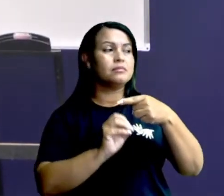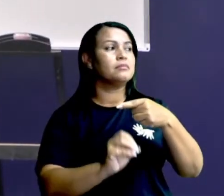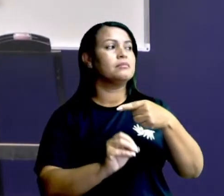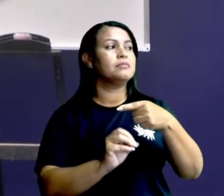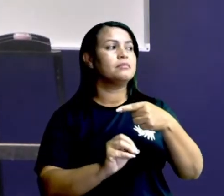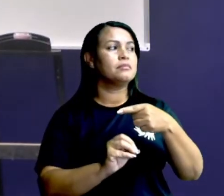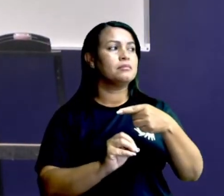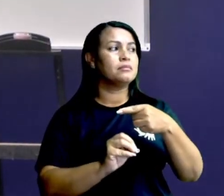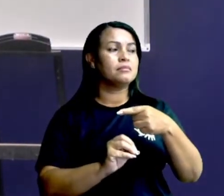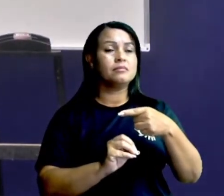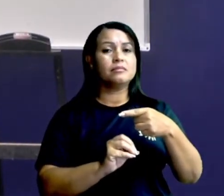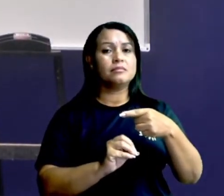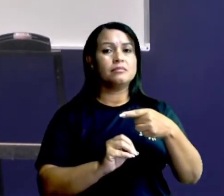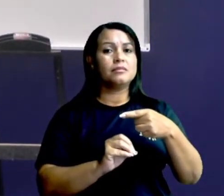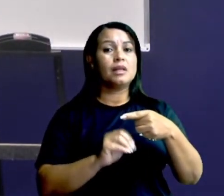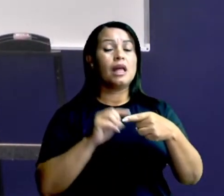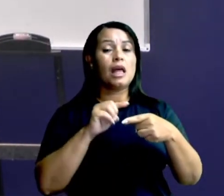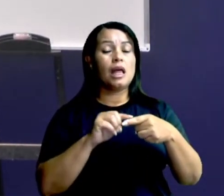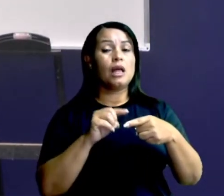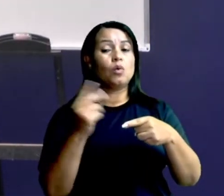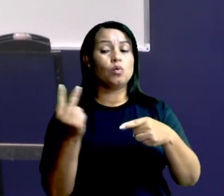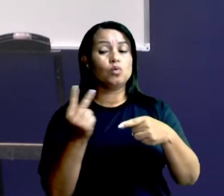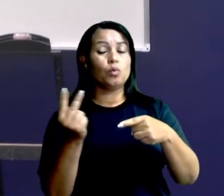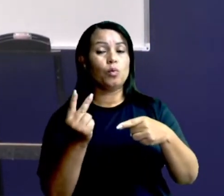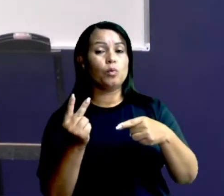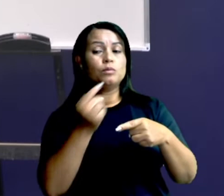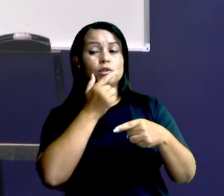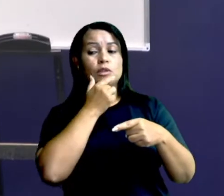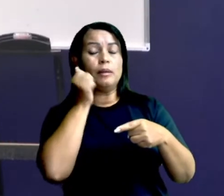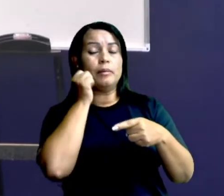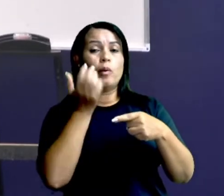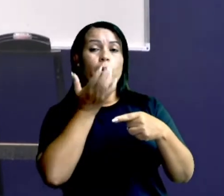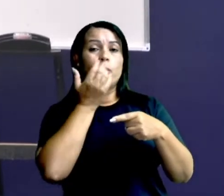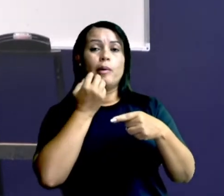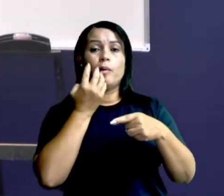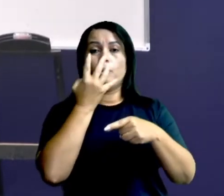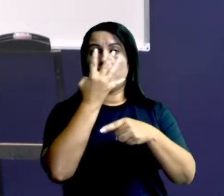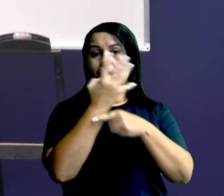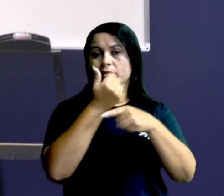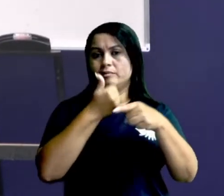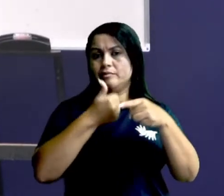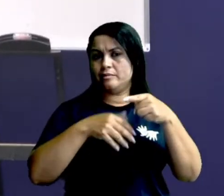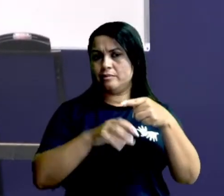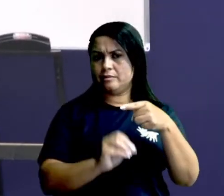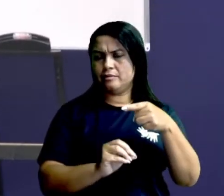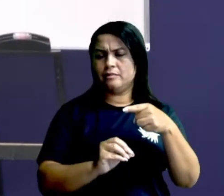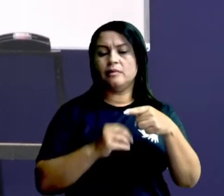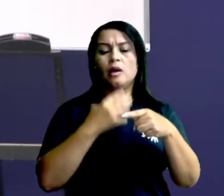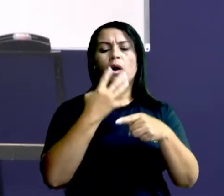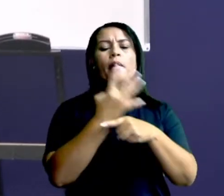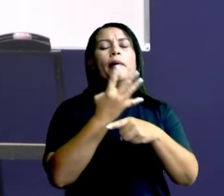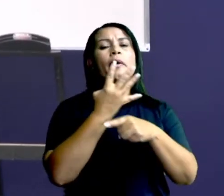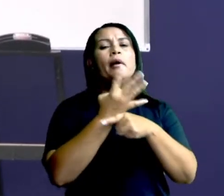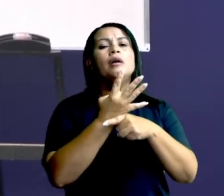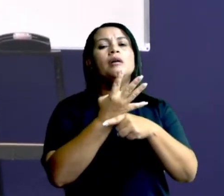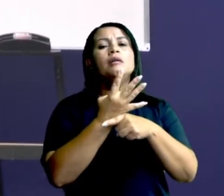10. Então, eles consumiram 4 décimos. 4 é o